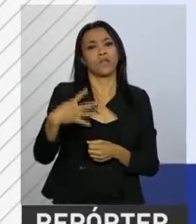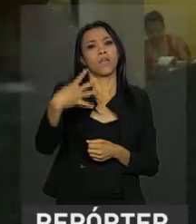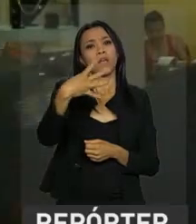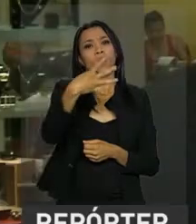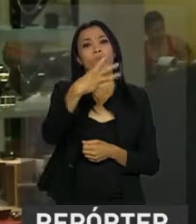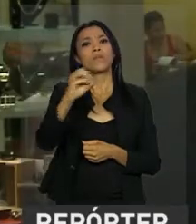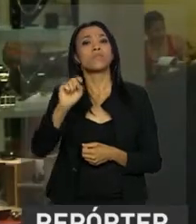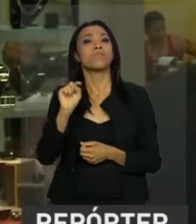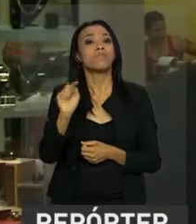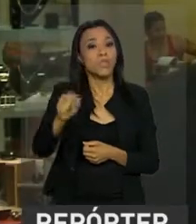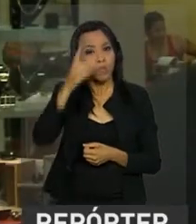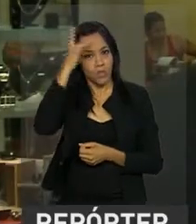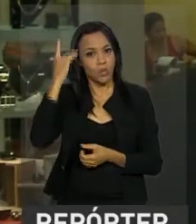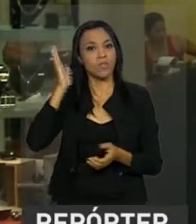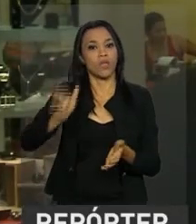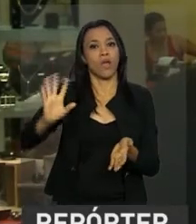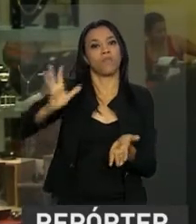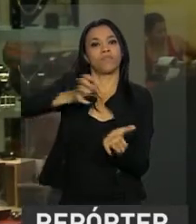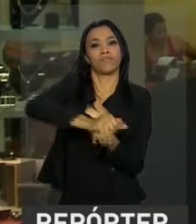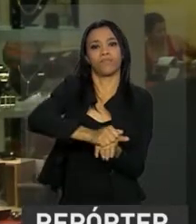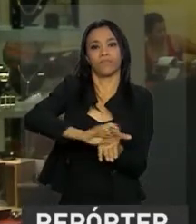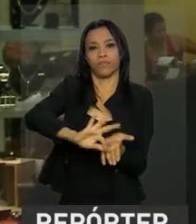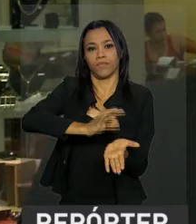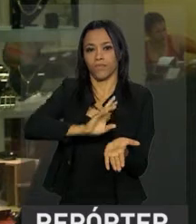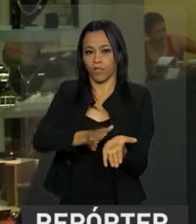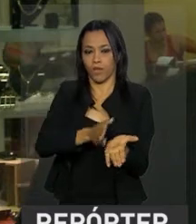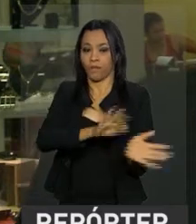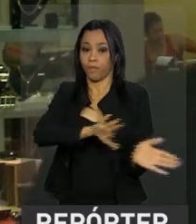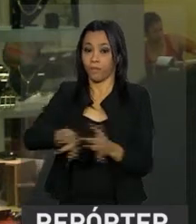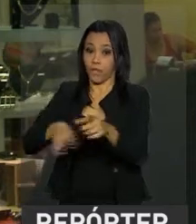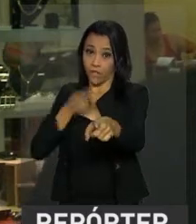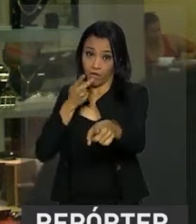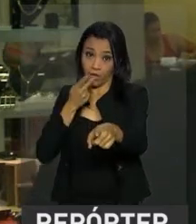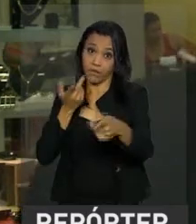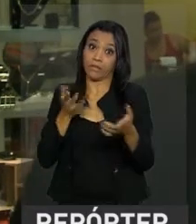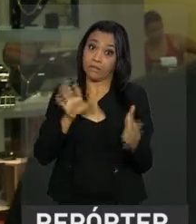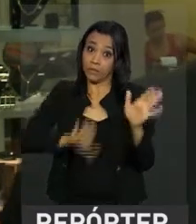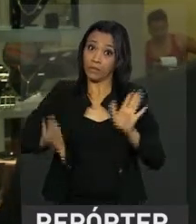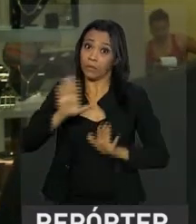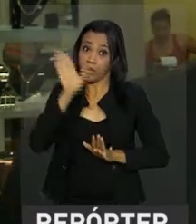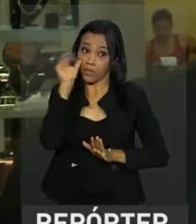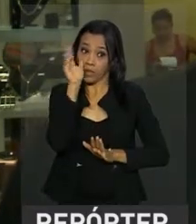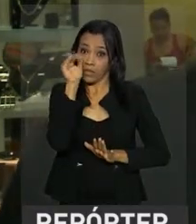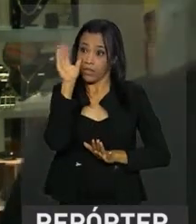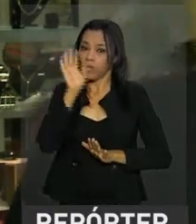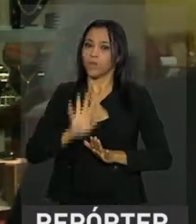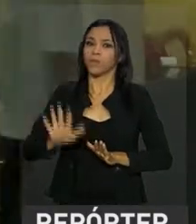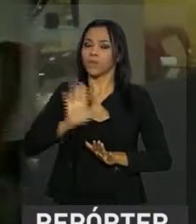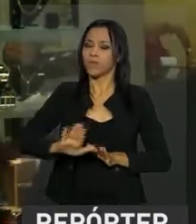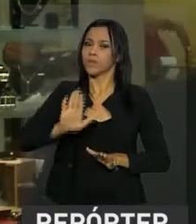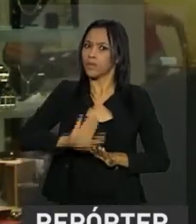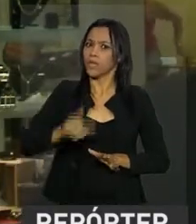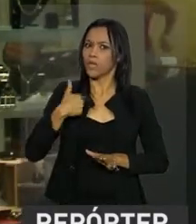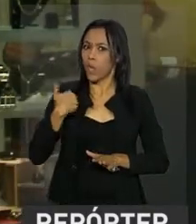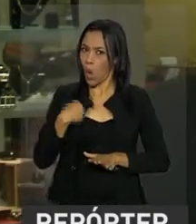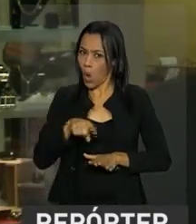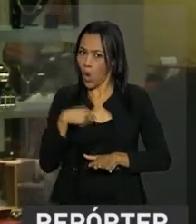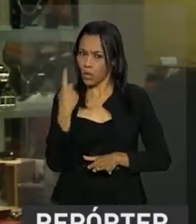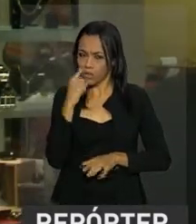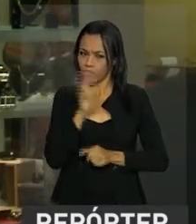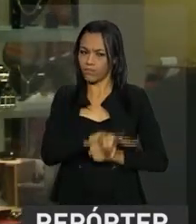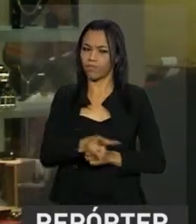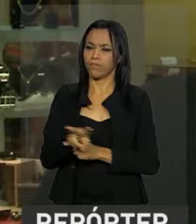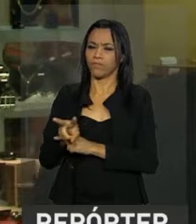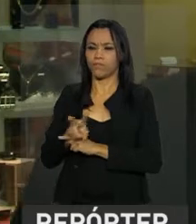cadastrados. Atenção e cuidado são coisas que a gente não pode abrir mão nunca e monitoramento constante. A gente continua de olho para saber